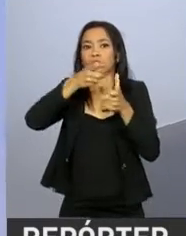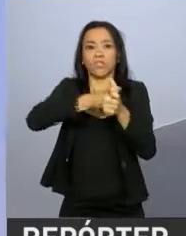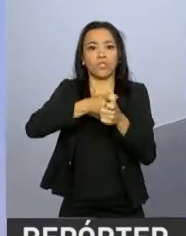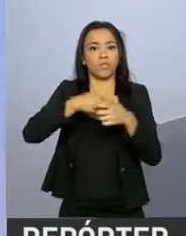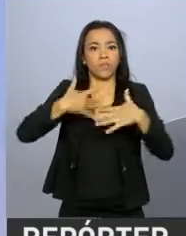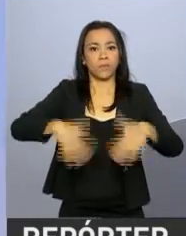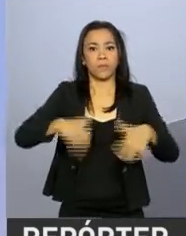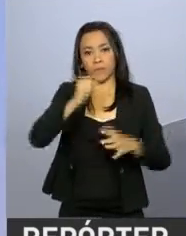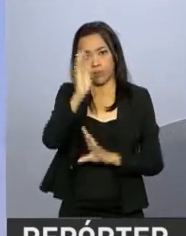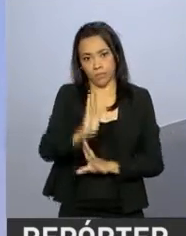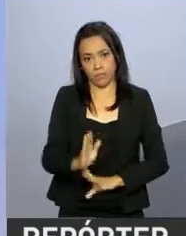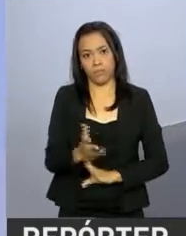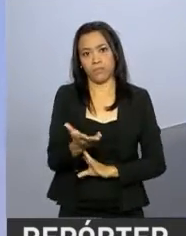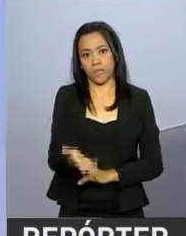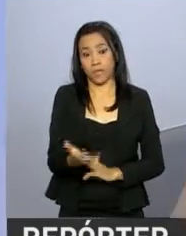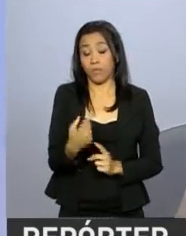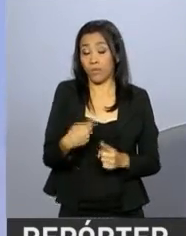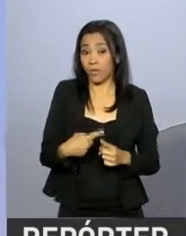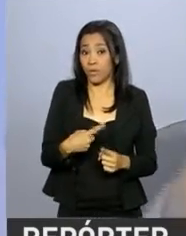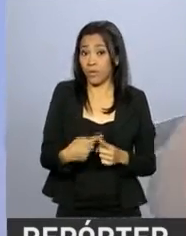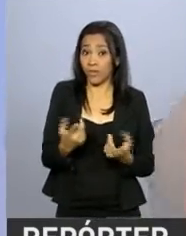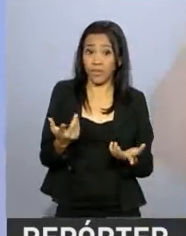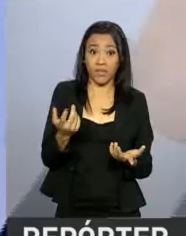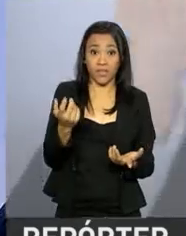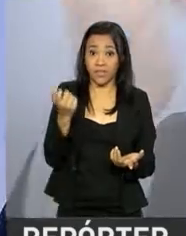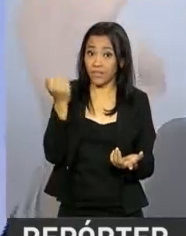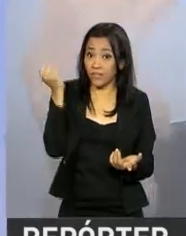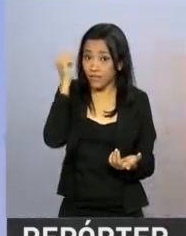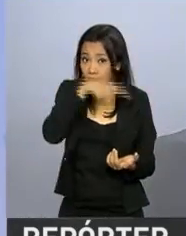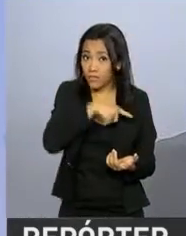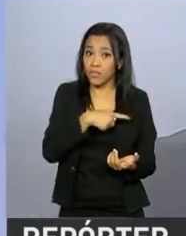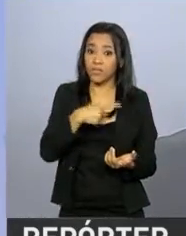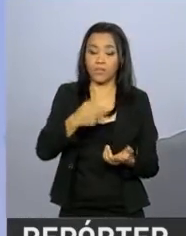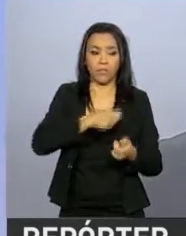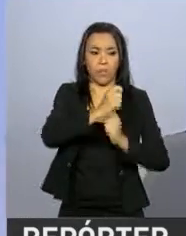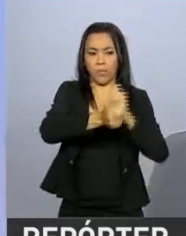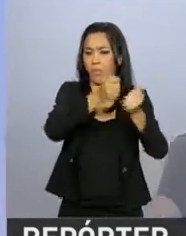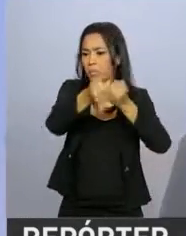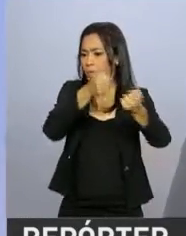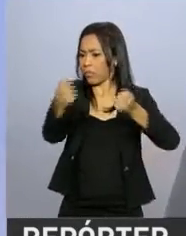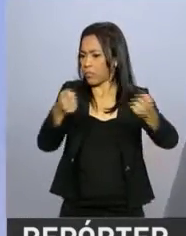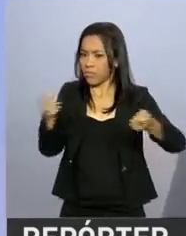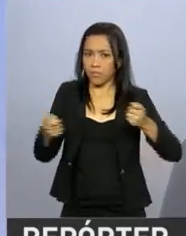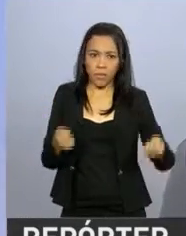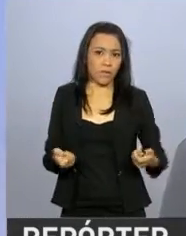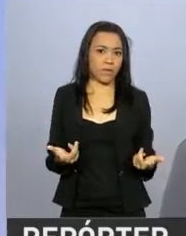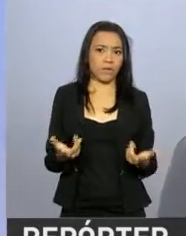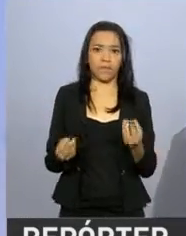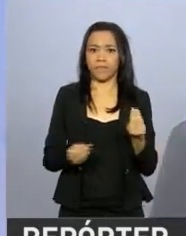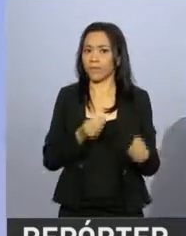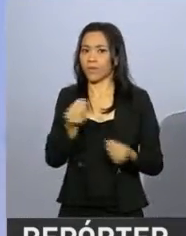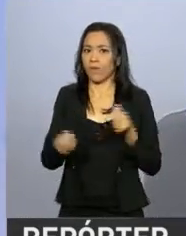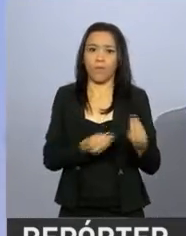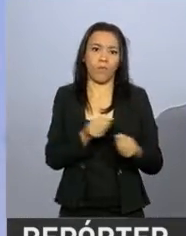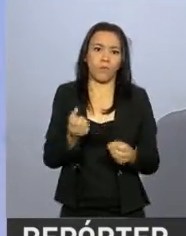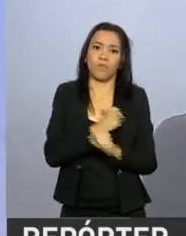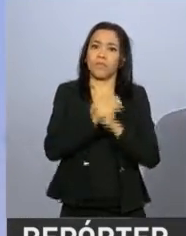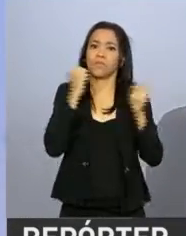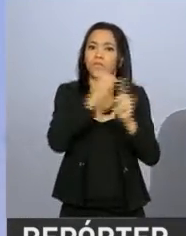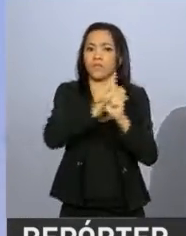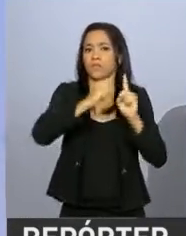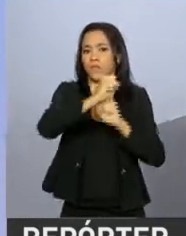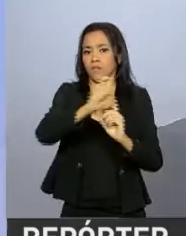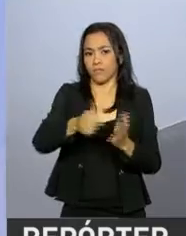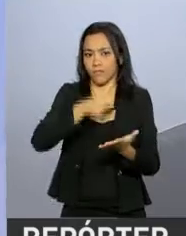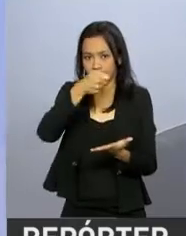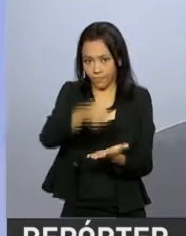despesas públicas anterior o montante e as despesas públicas também o montante que não seria financiada pela sociedade os primeiros do país